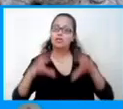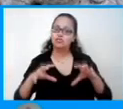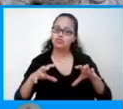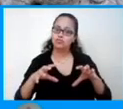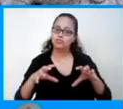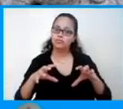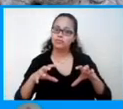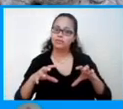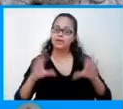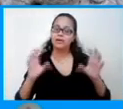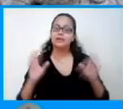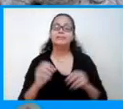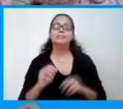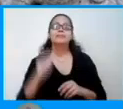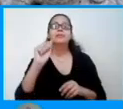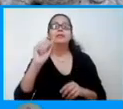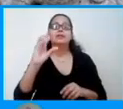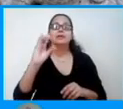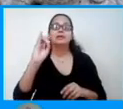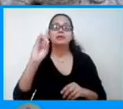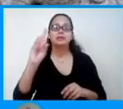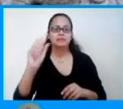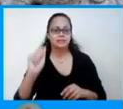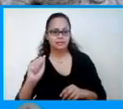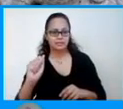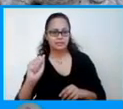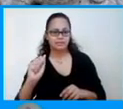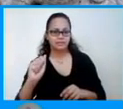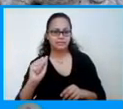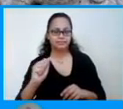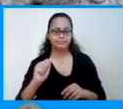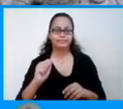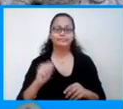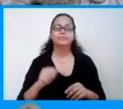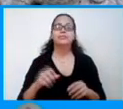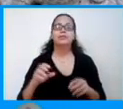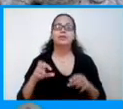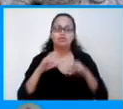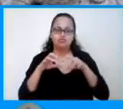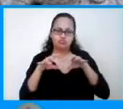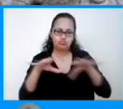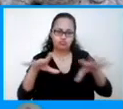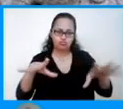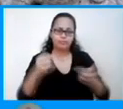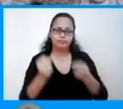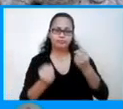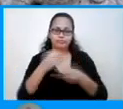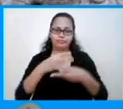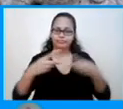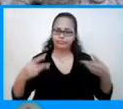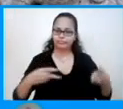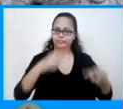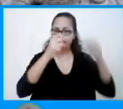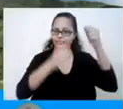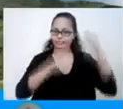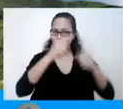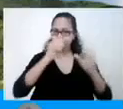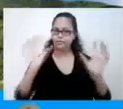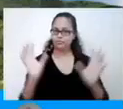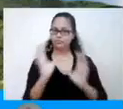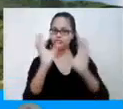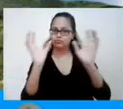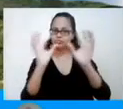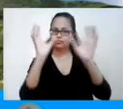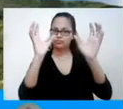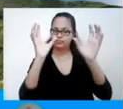particulados e gases, como o dióxido de enxofre e o monóxido de carbono, são emitidos pelos veículos e pelas chaminés das fábricas. Observem aqui na imagem, olha só. Em contato